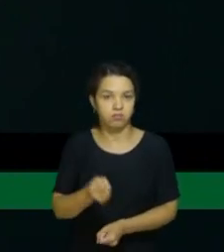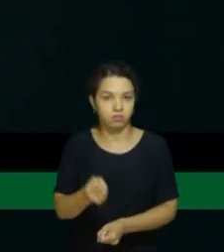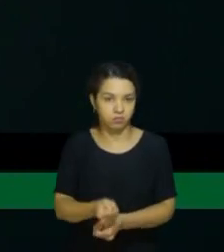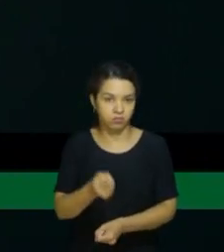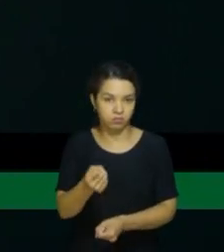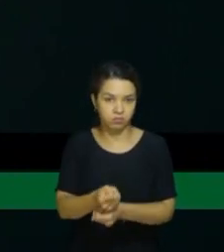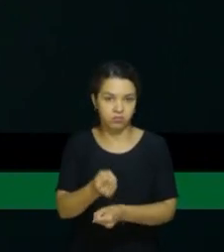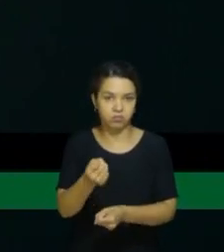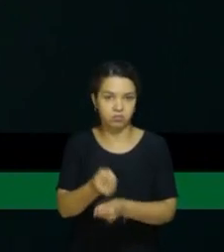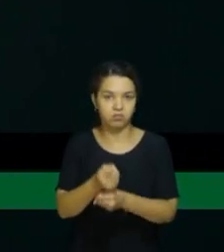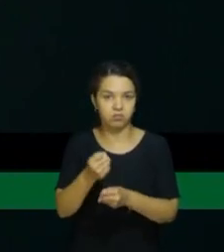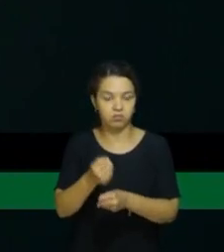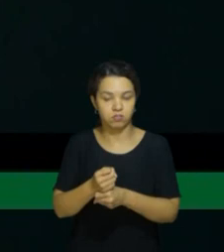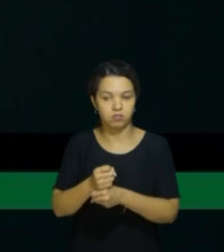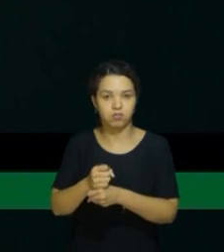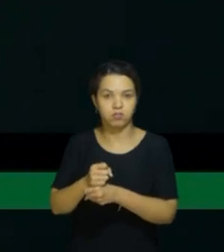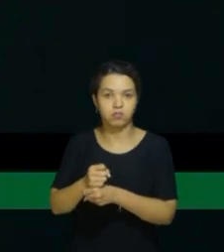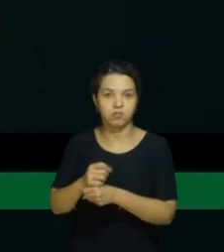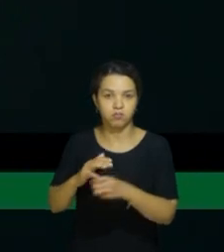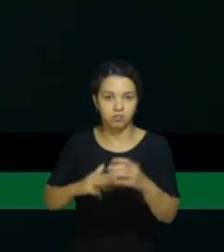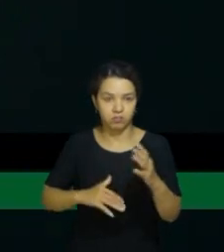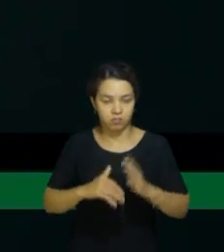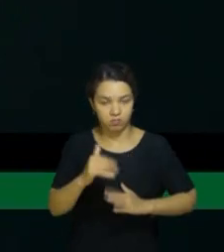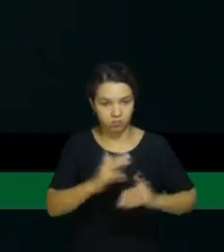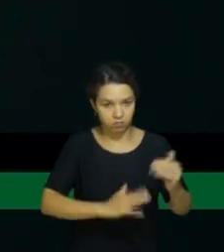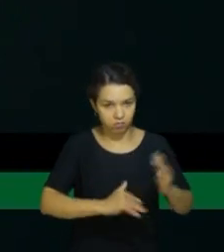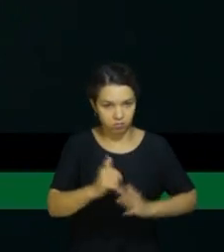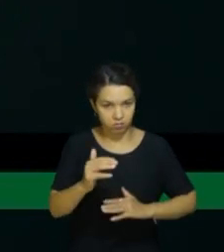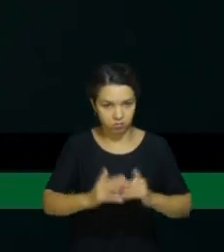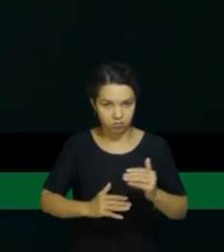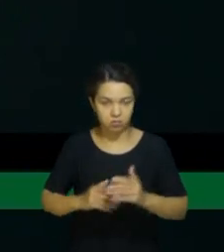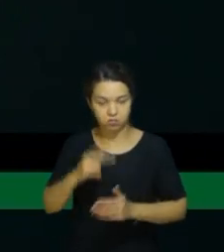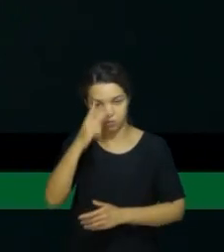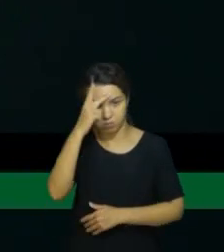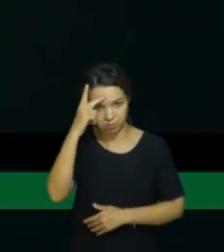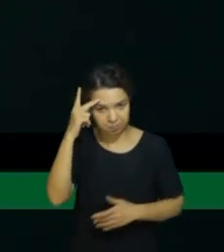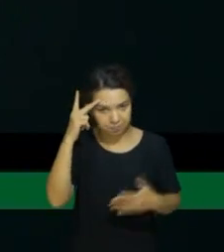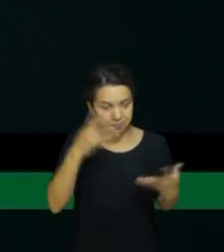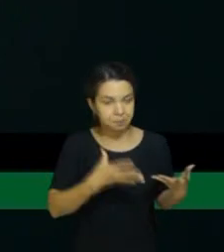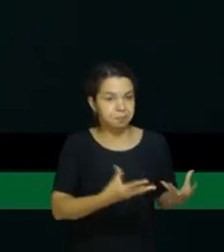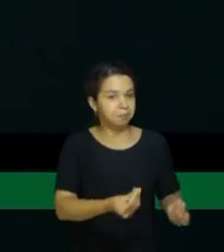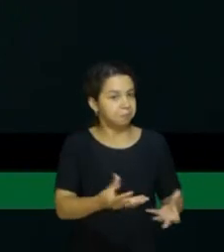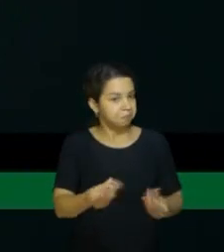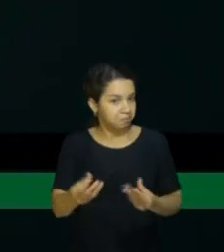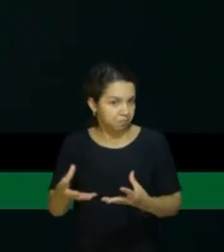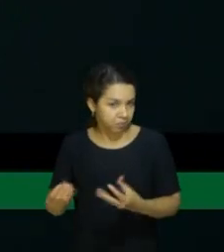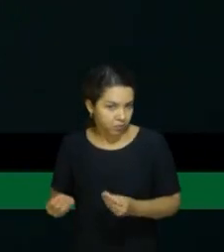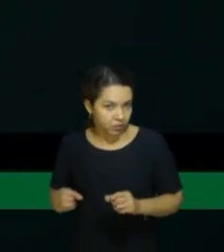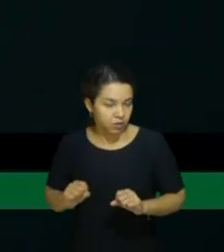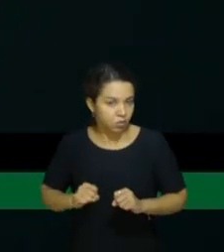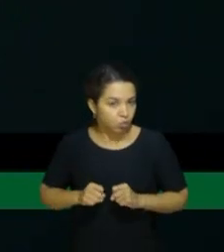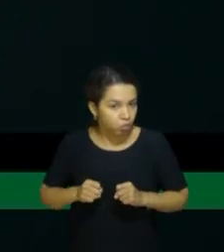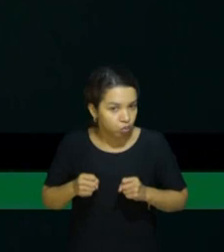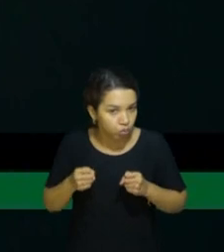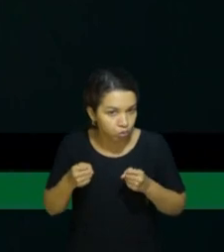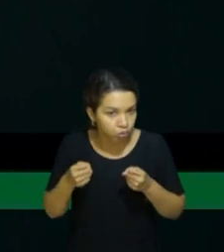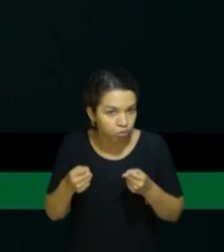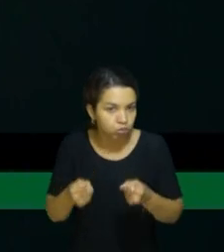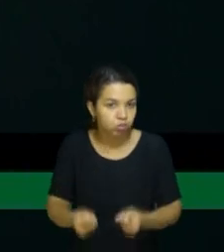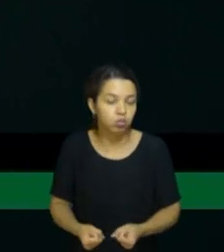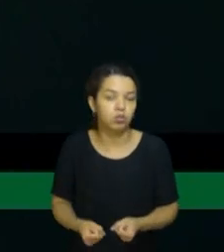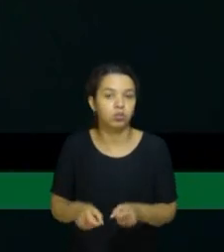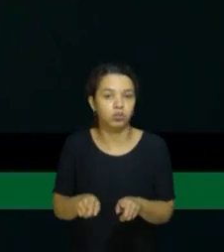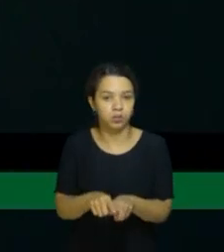por muitas mãos com muita dedicação com muito esforço com muita renúncia